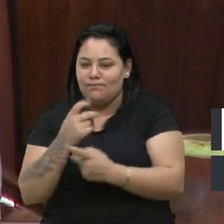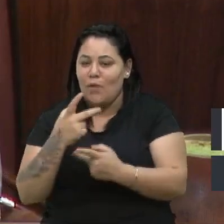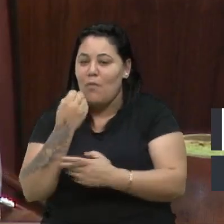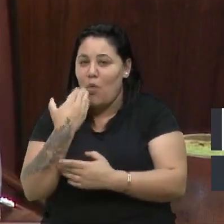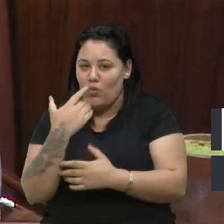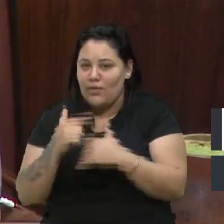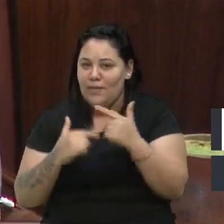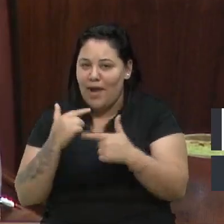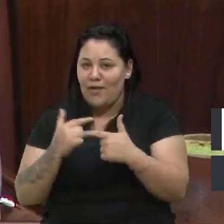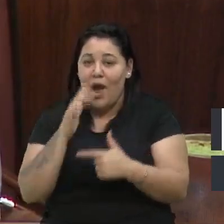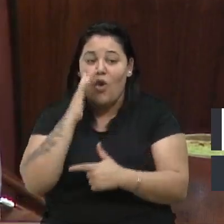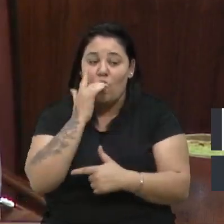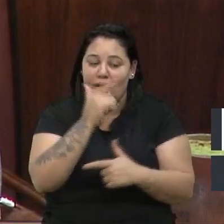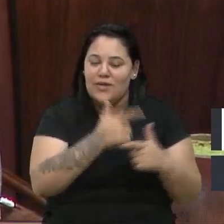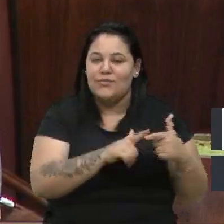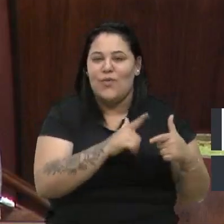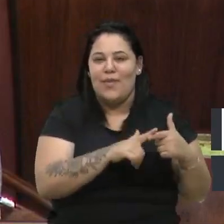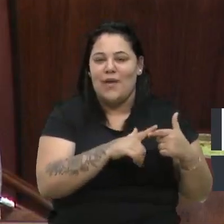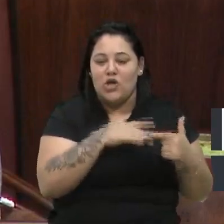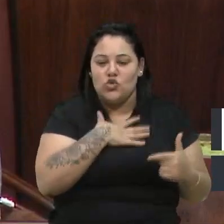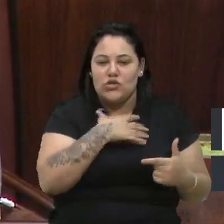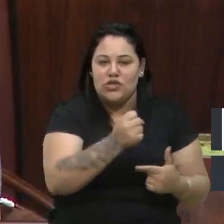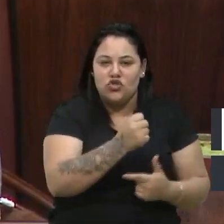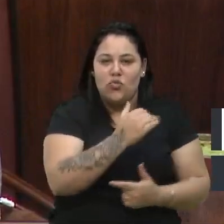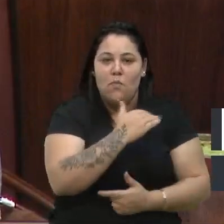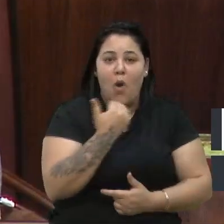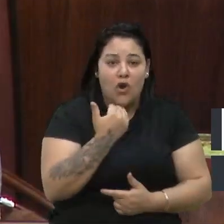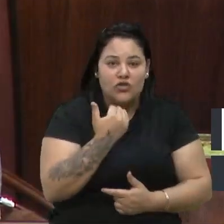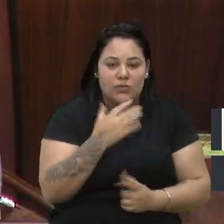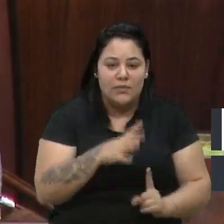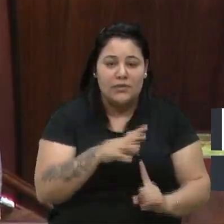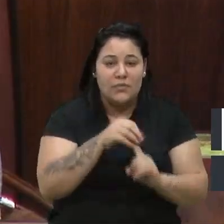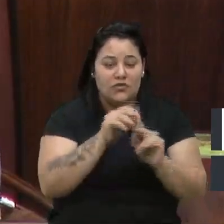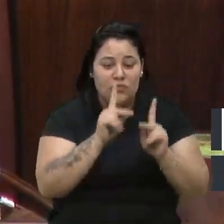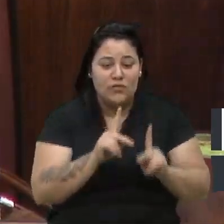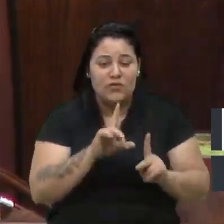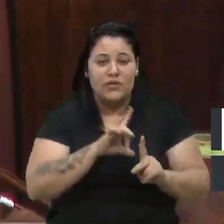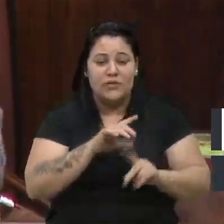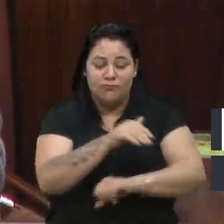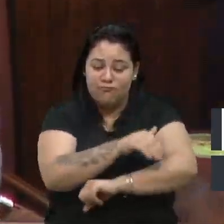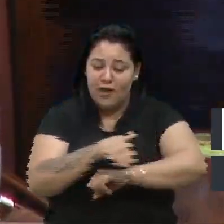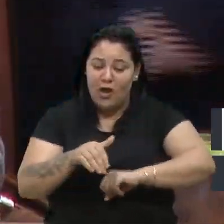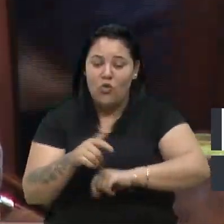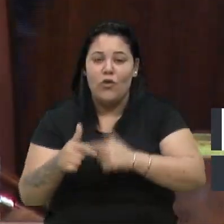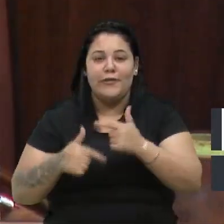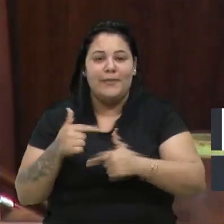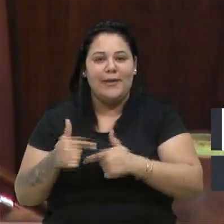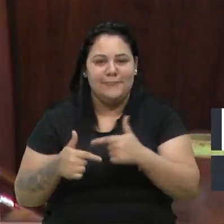como eu reforço, principalmente para os praças que estão lá na ponta do